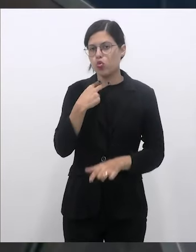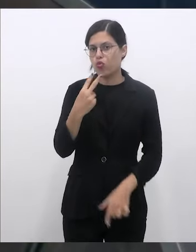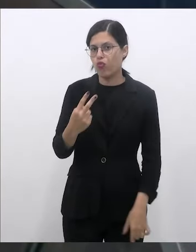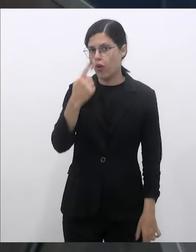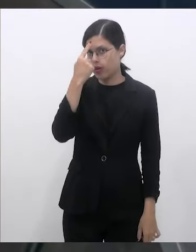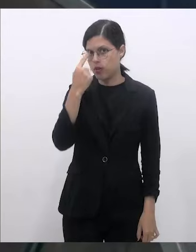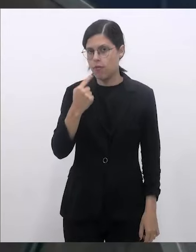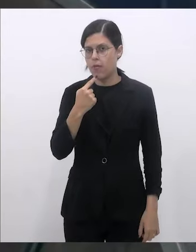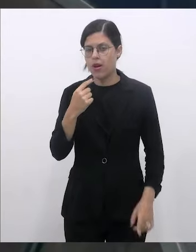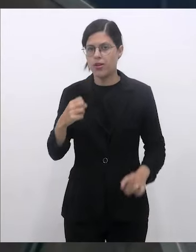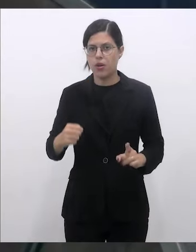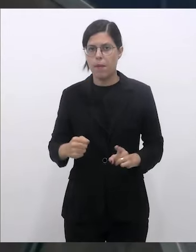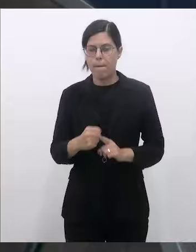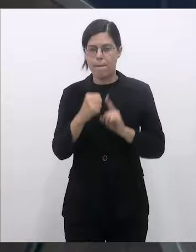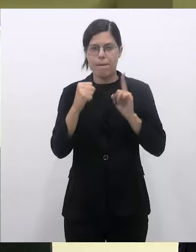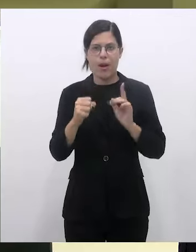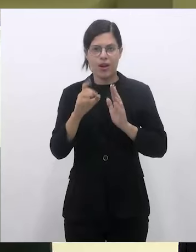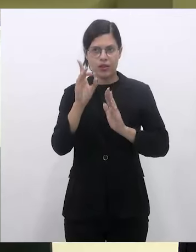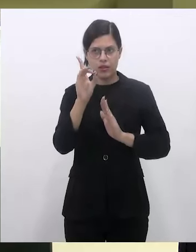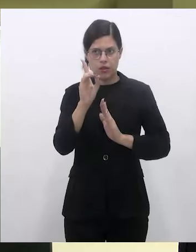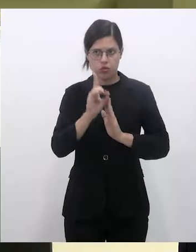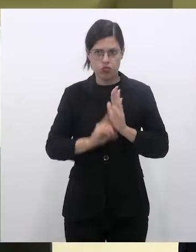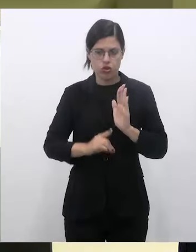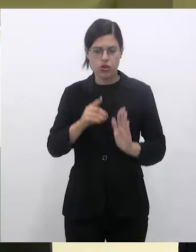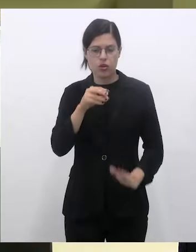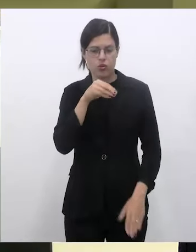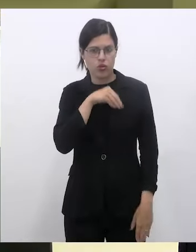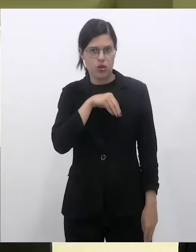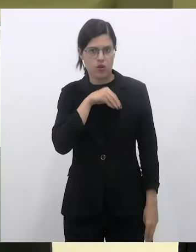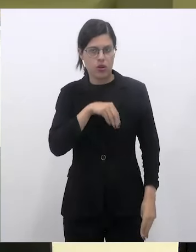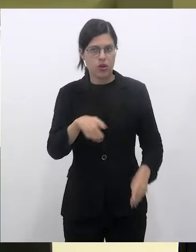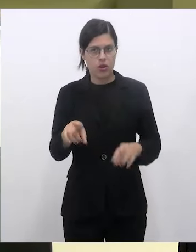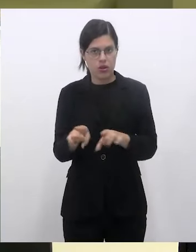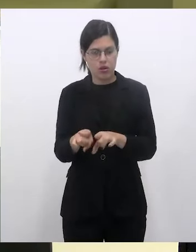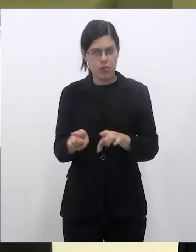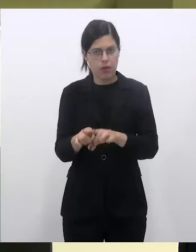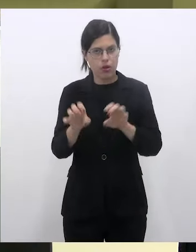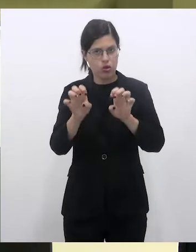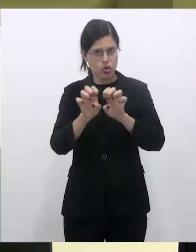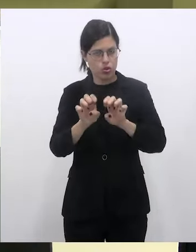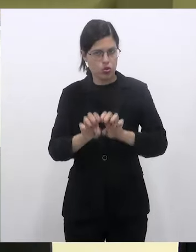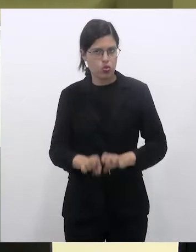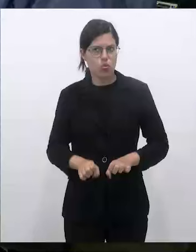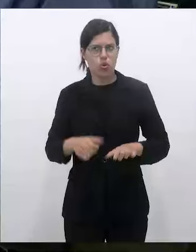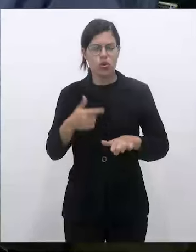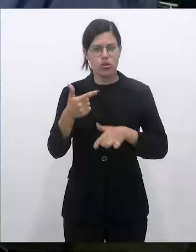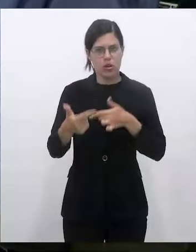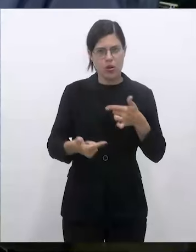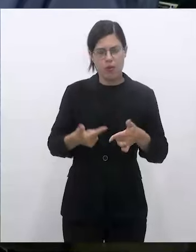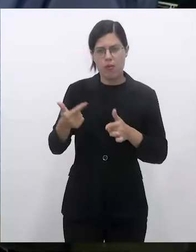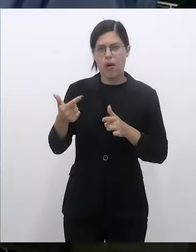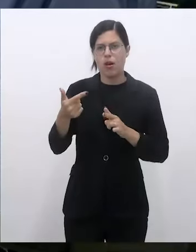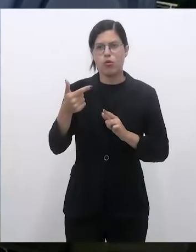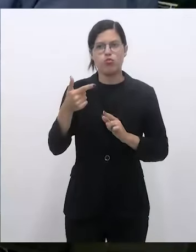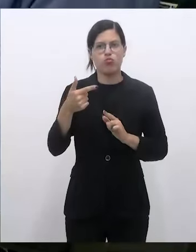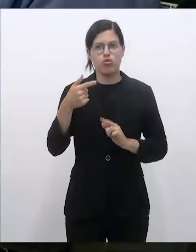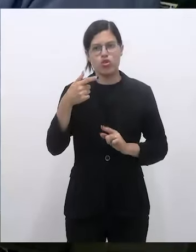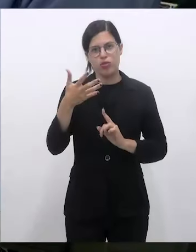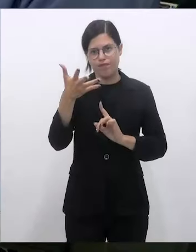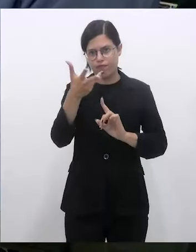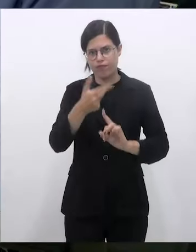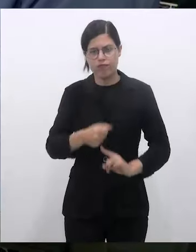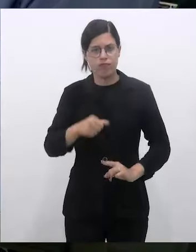e imagem impactando direitos autorais, remuneração e também estrutura de trabalho de artistas e